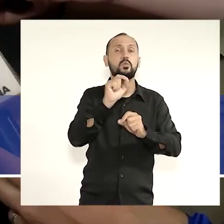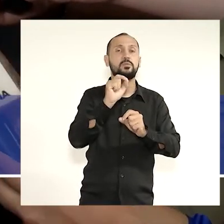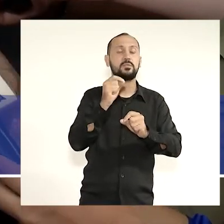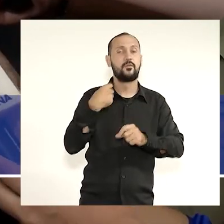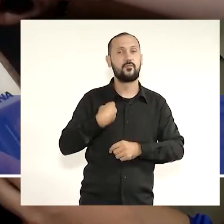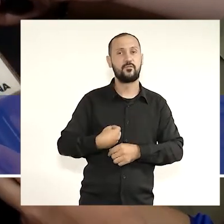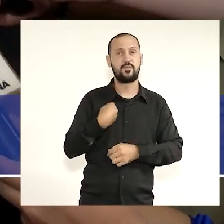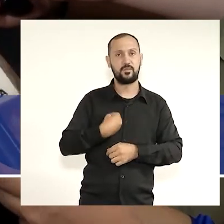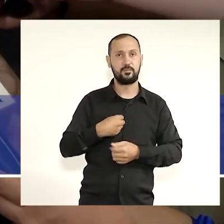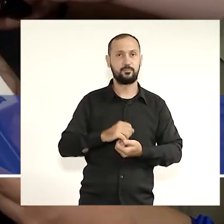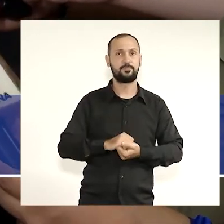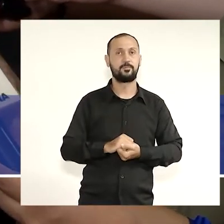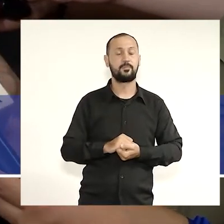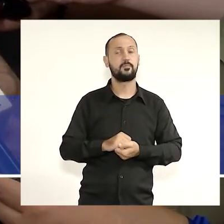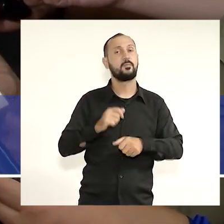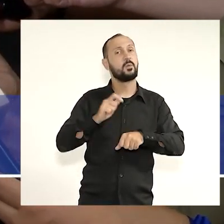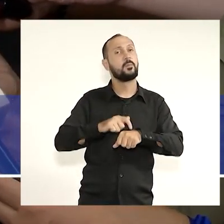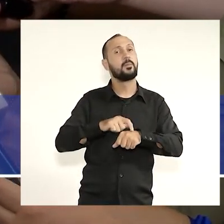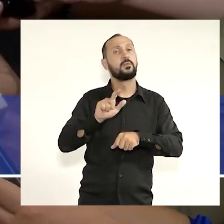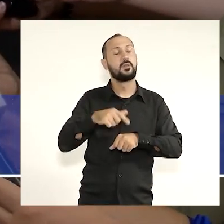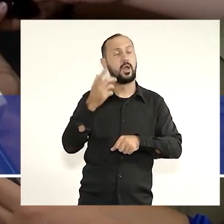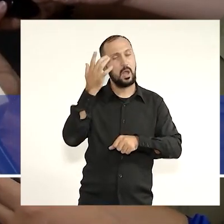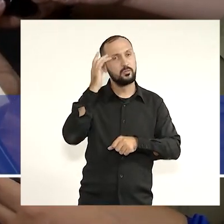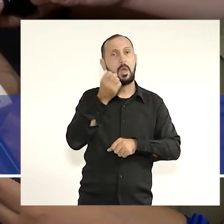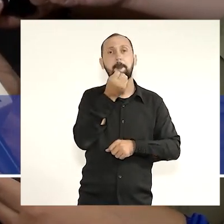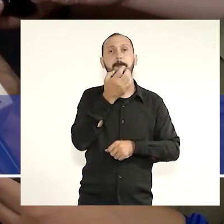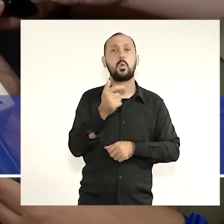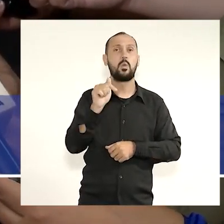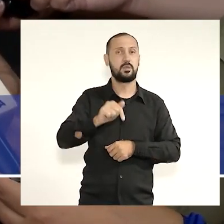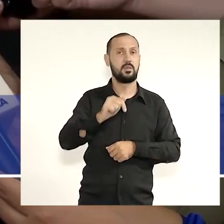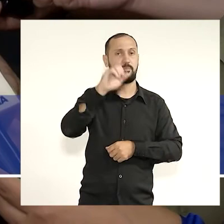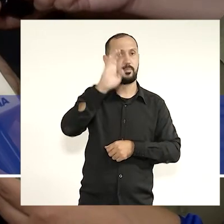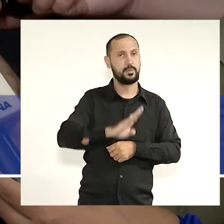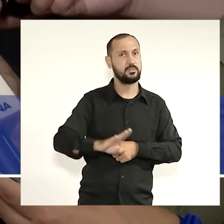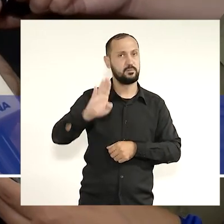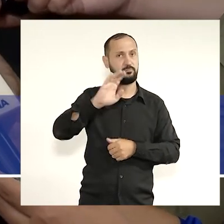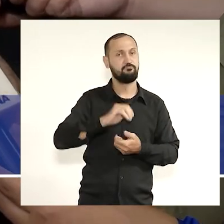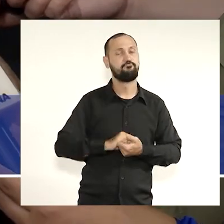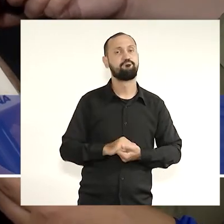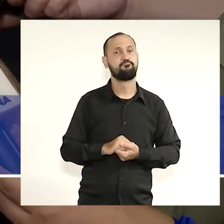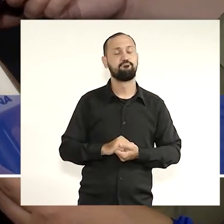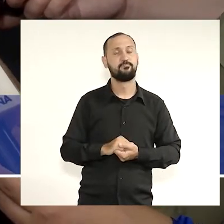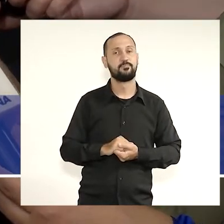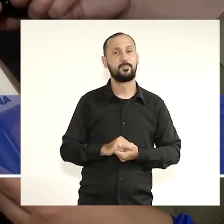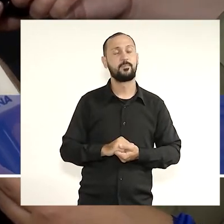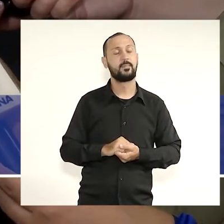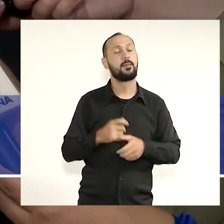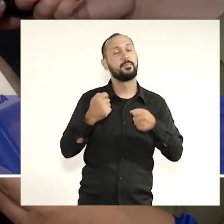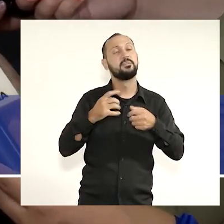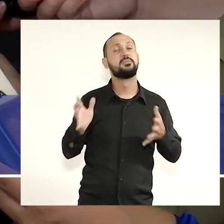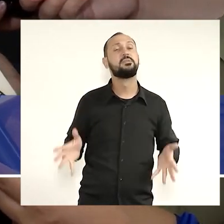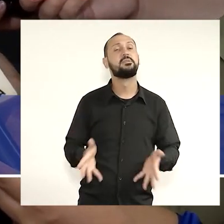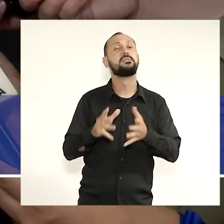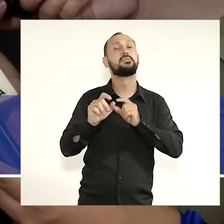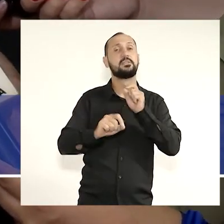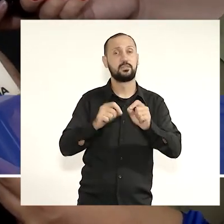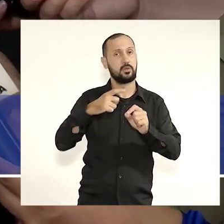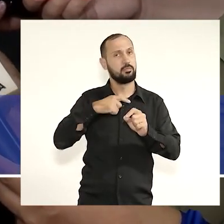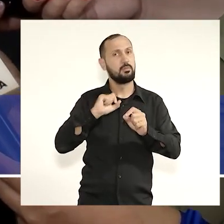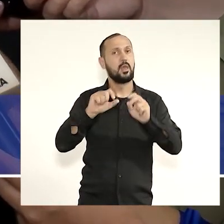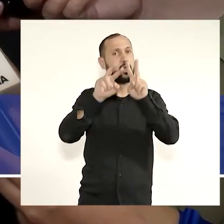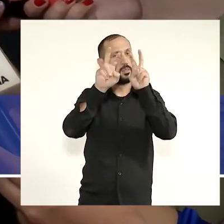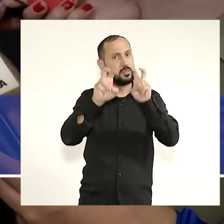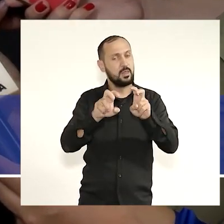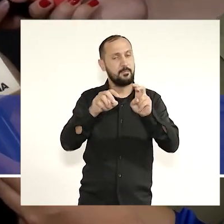gente pudesse sobreviver. E esse momento eu acho que é um momento positivo para o Brasil. Nós temos aí que enaltecer que